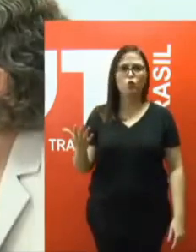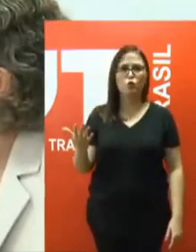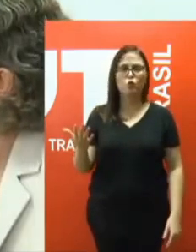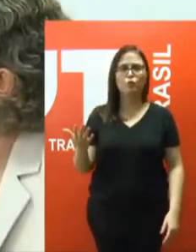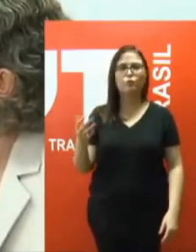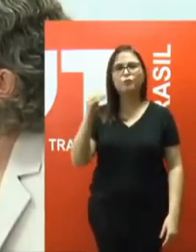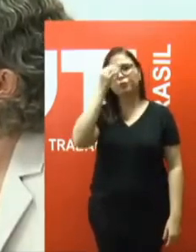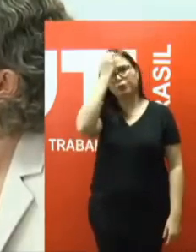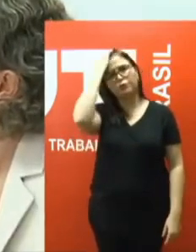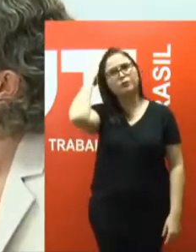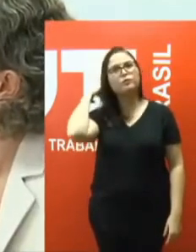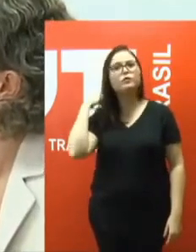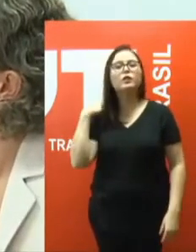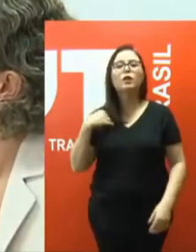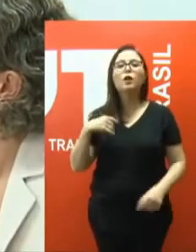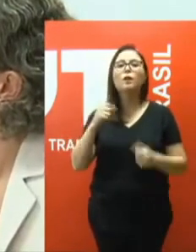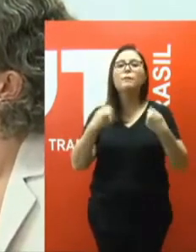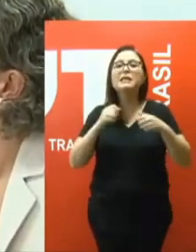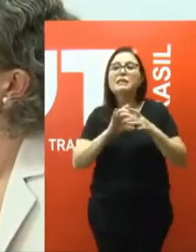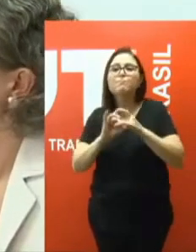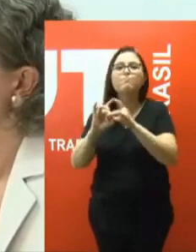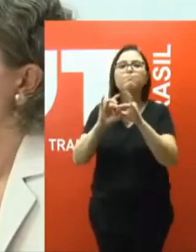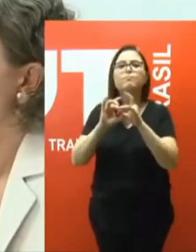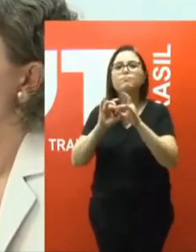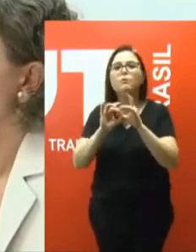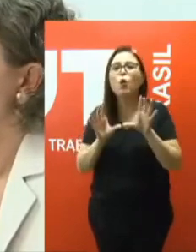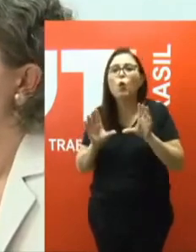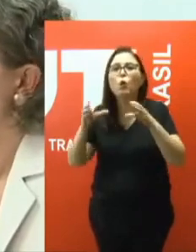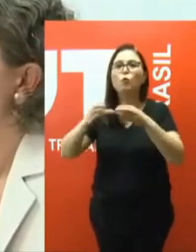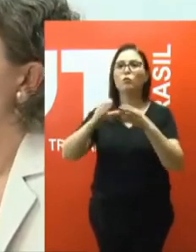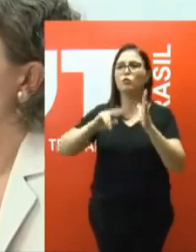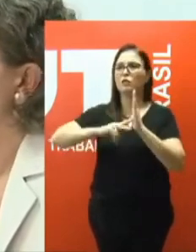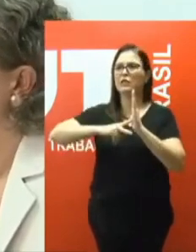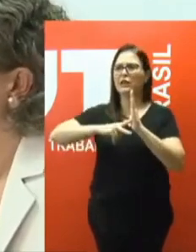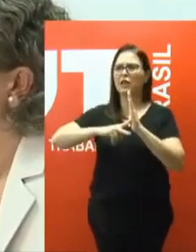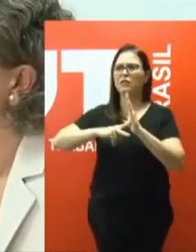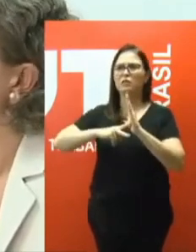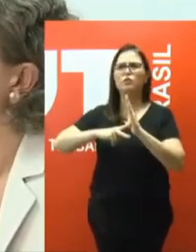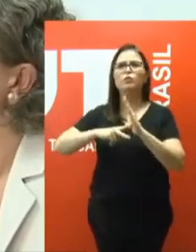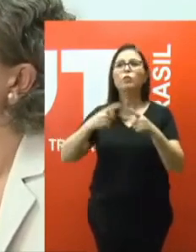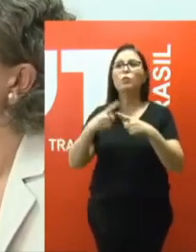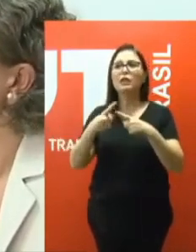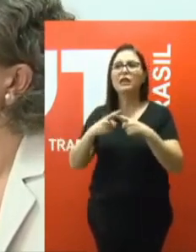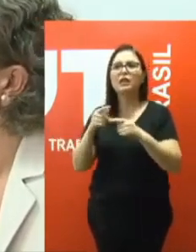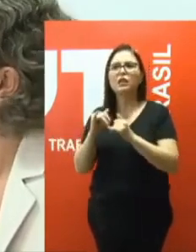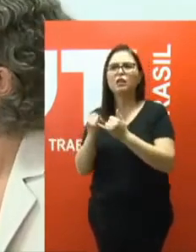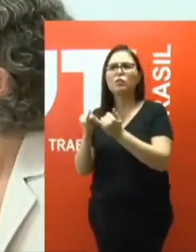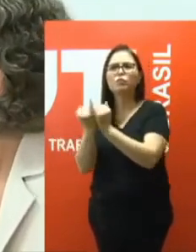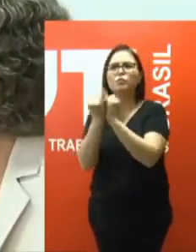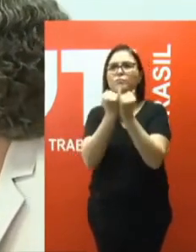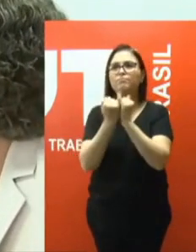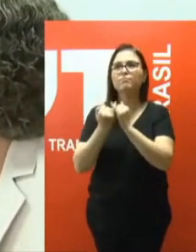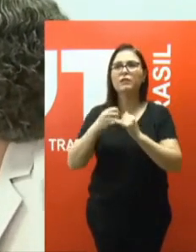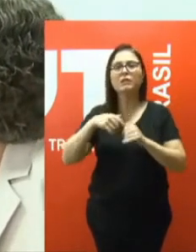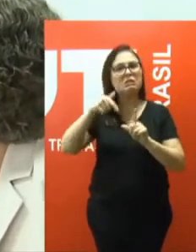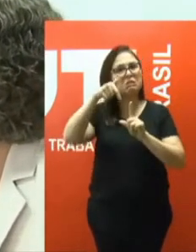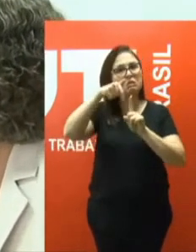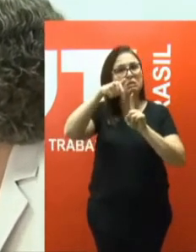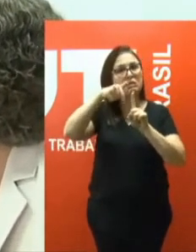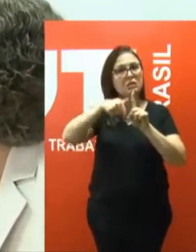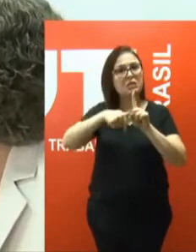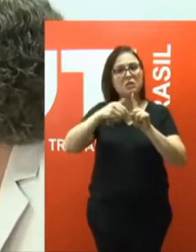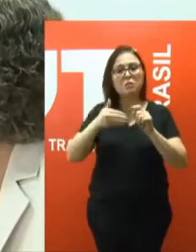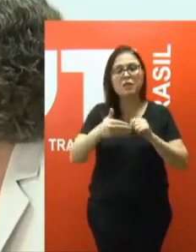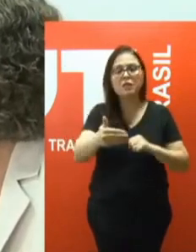A unidade do conjunto do movimento sindical vai ser decisivo, né, porque nós estamos dizendo que essa eleição, presidente, daqui a 7 meses, é a eleição da